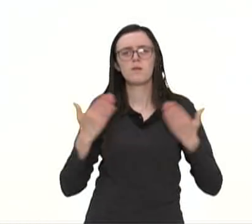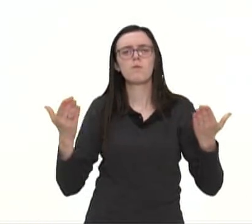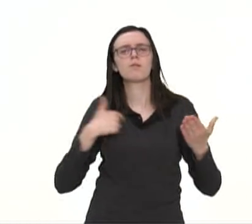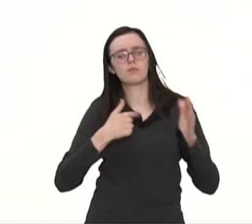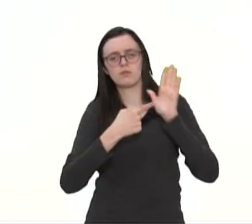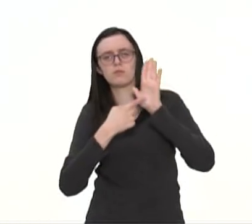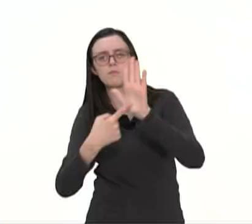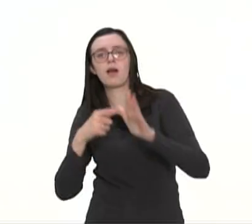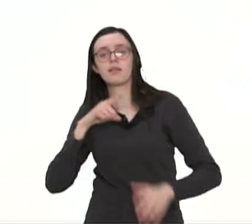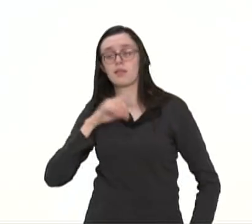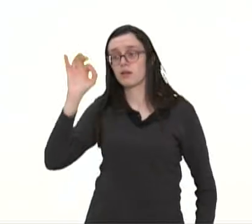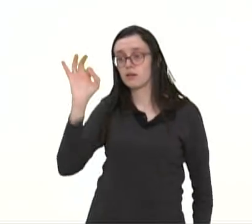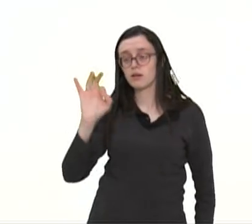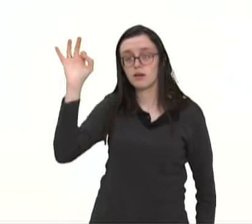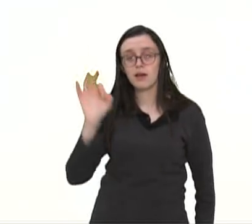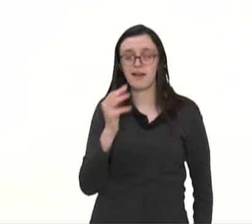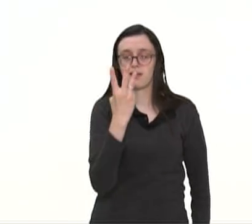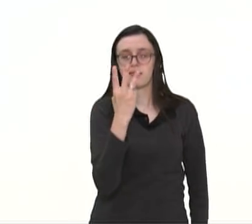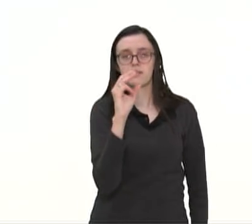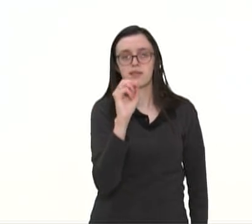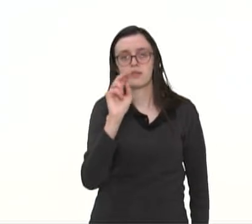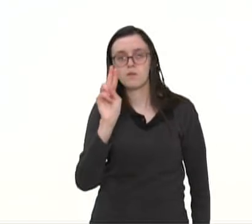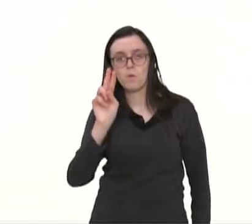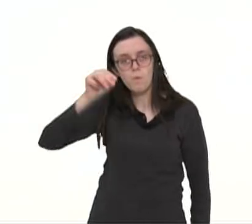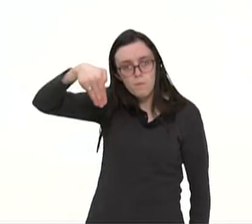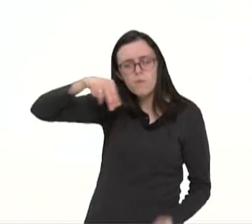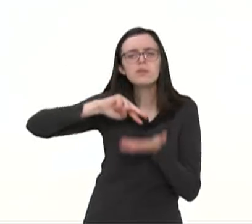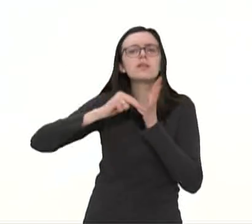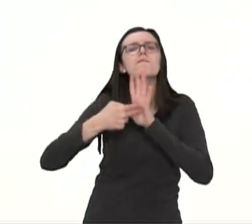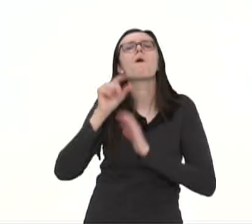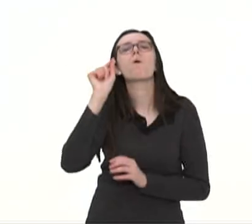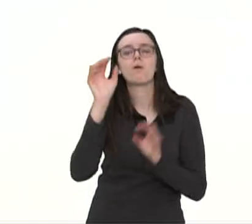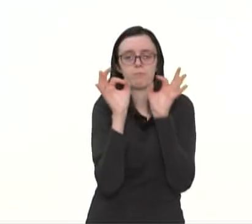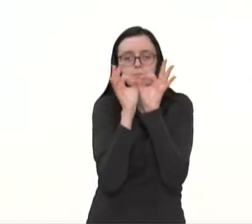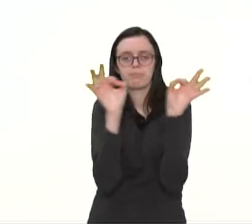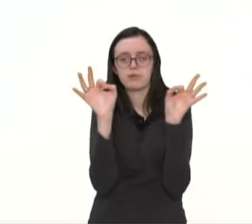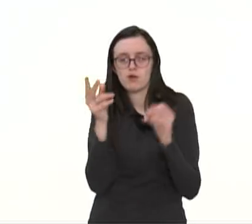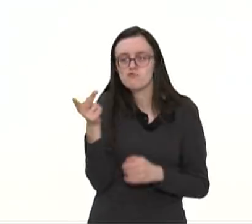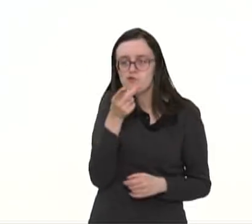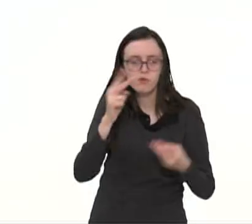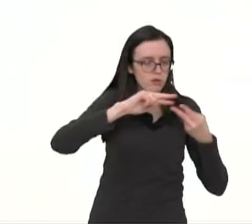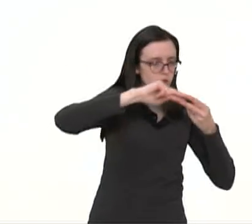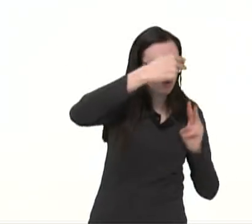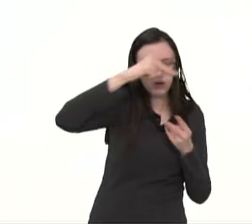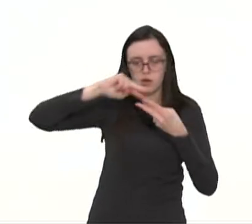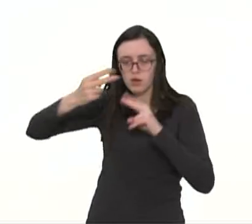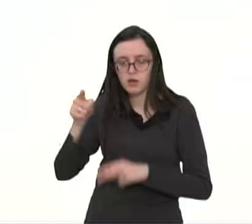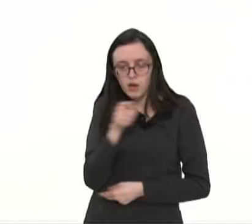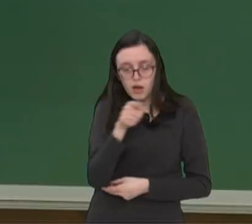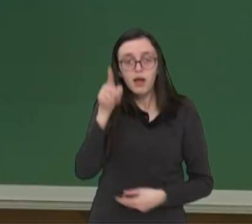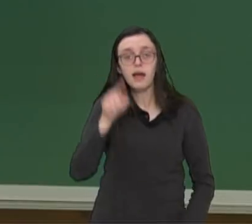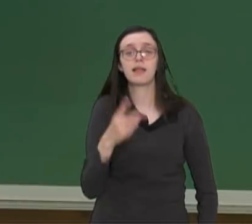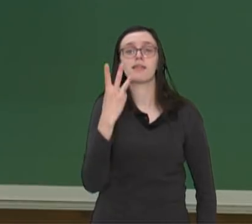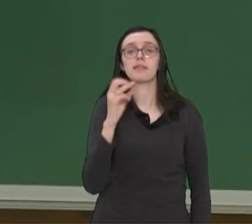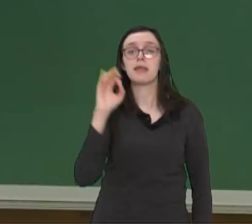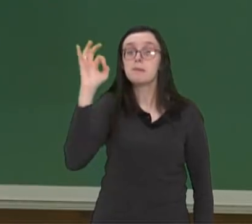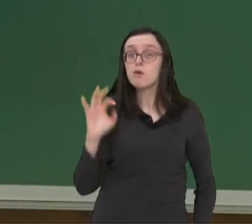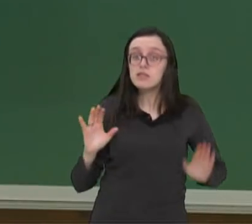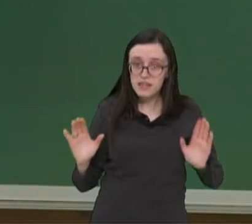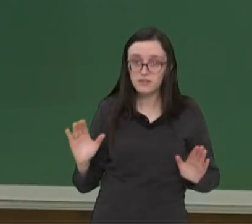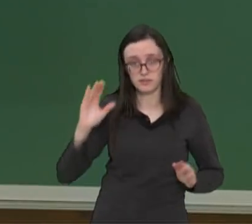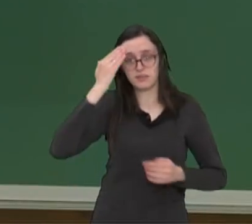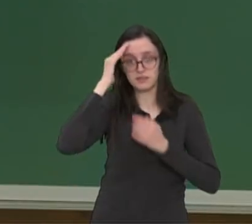digo teve uma taxa de 30 unidades Morgan, quer dizer que a distância entre esses dois genes é de 30%, né?